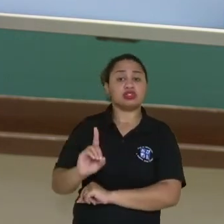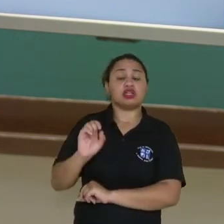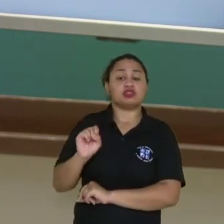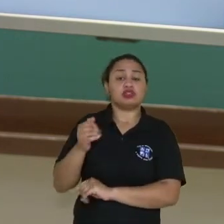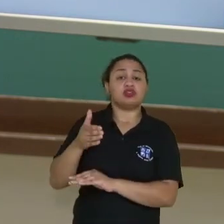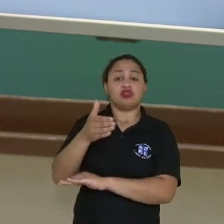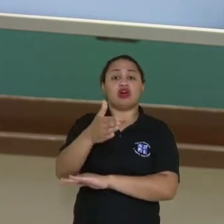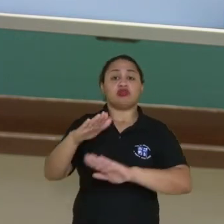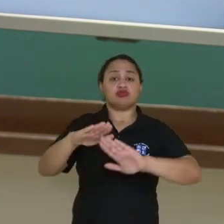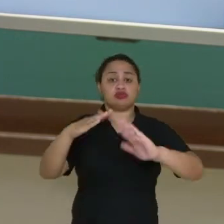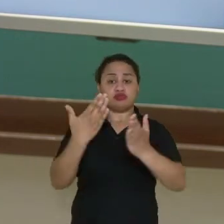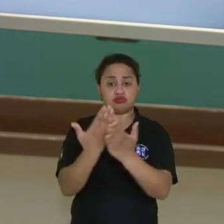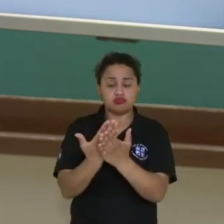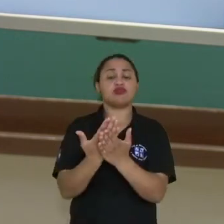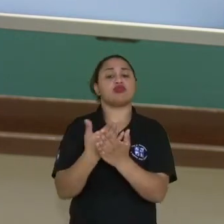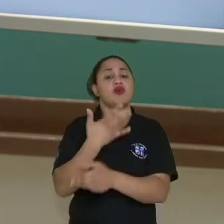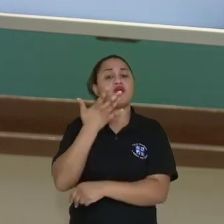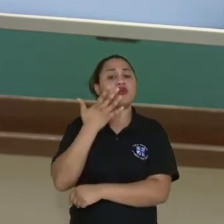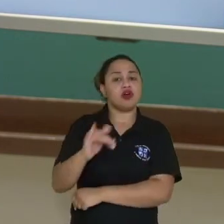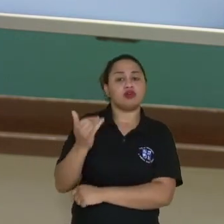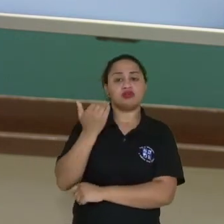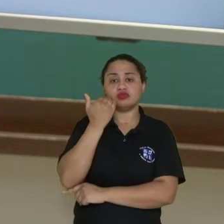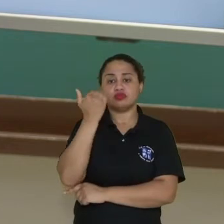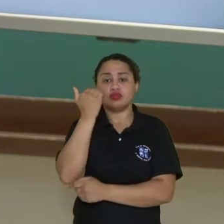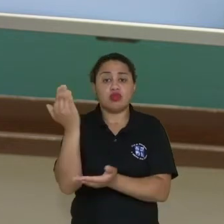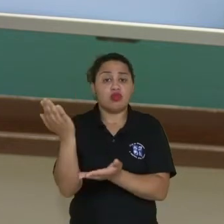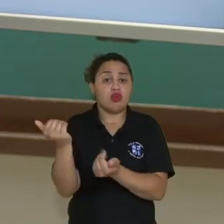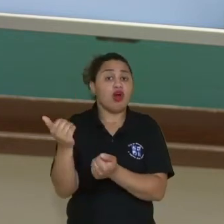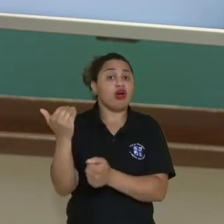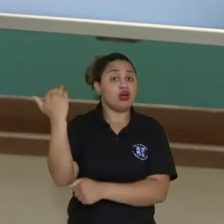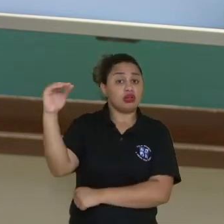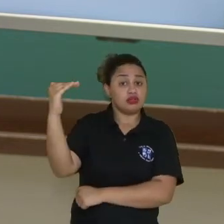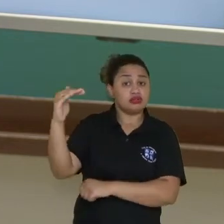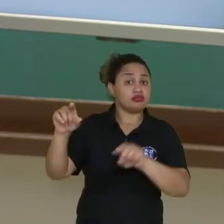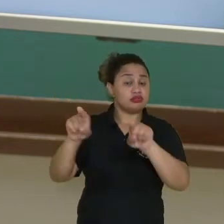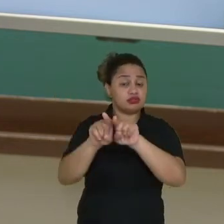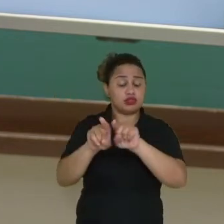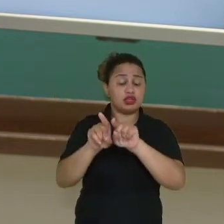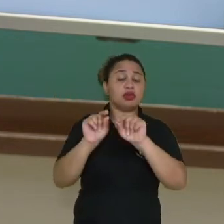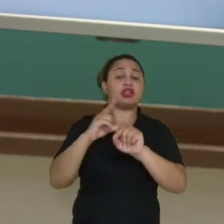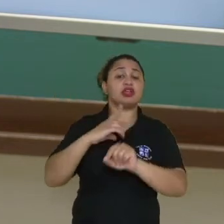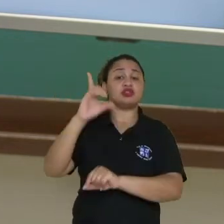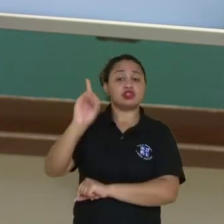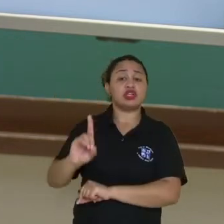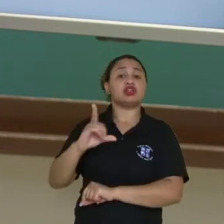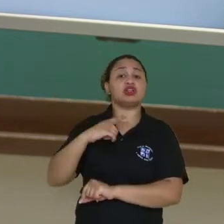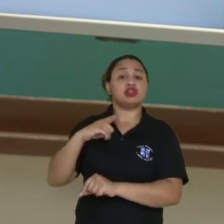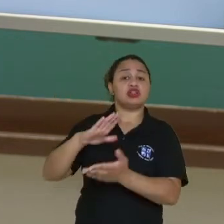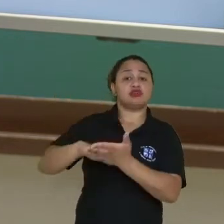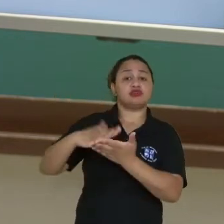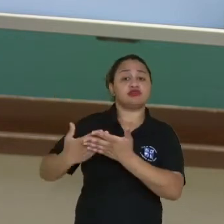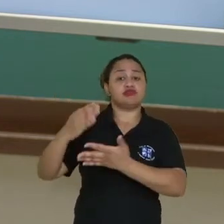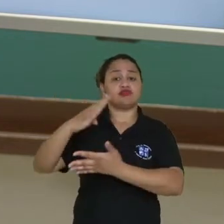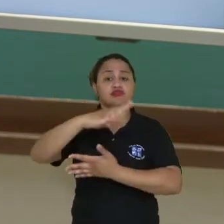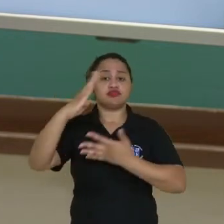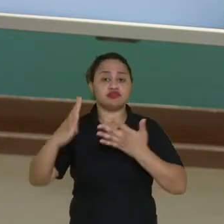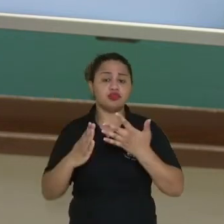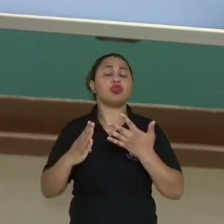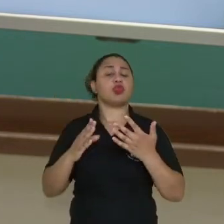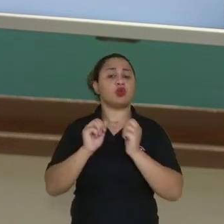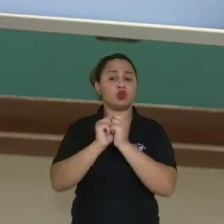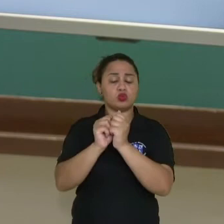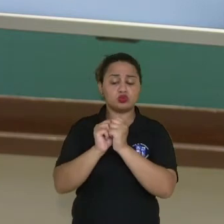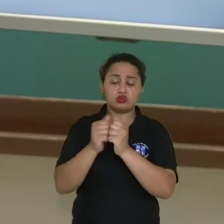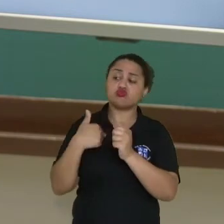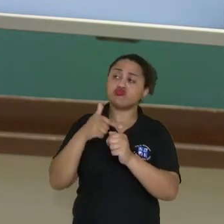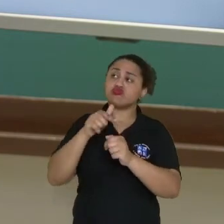forem à escola, quando são crianças, adolescentes, jovens e adultos, eles têm o direito de ter um intérprete de Libras, né, uma pessoa